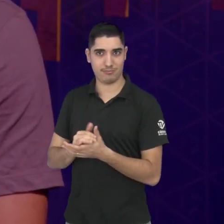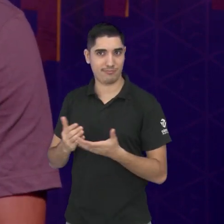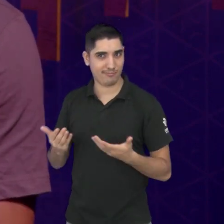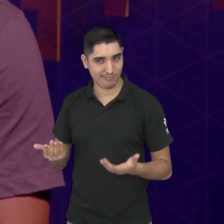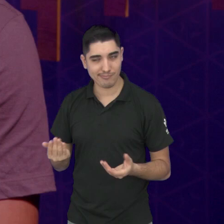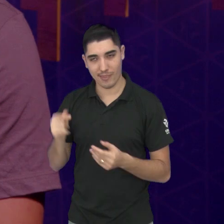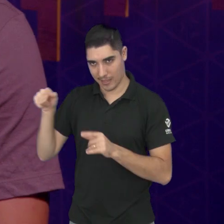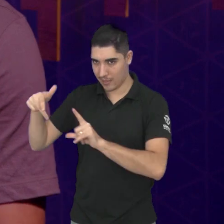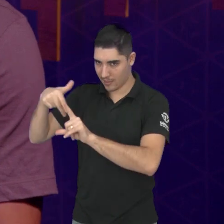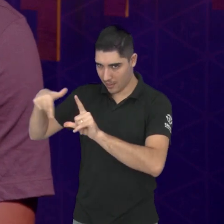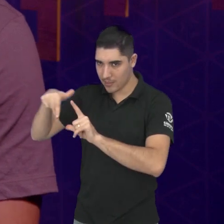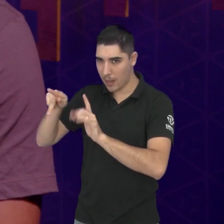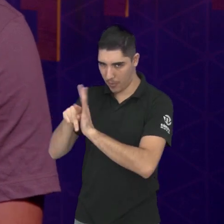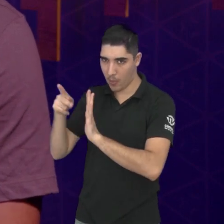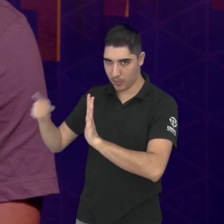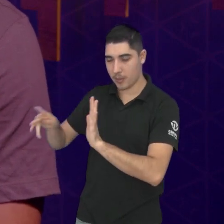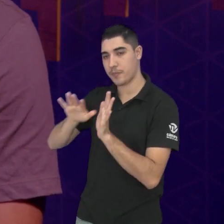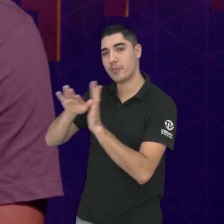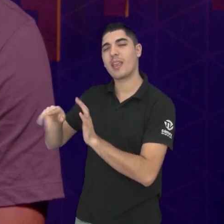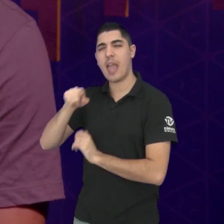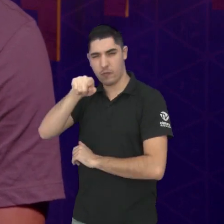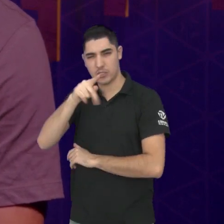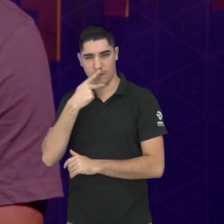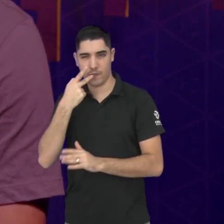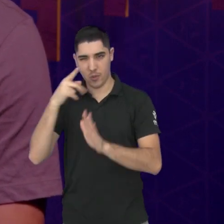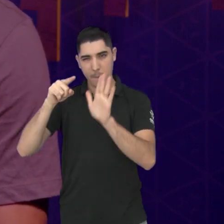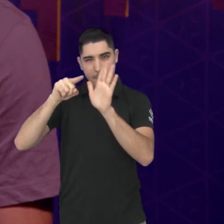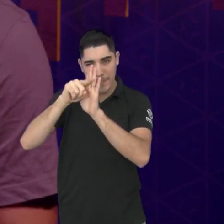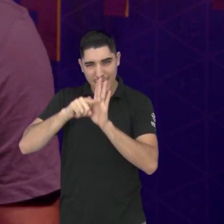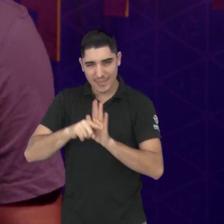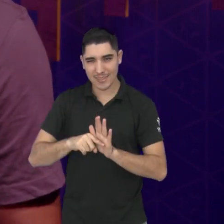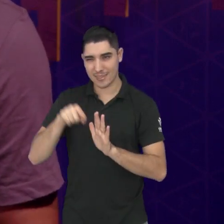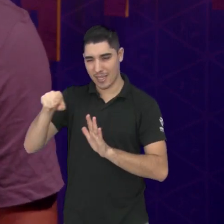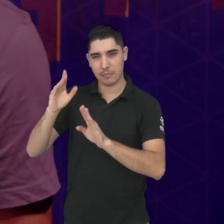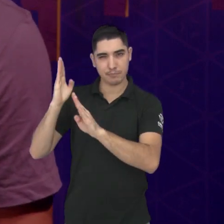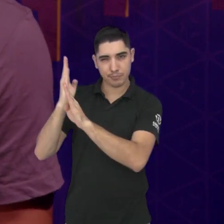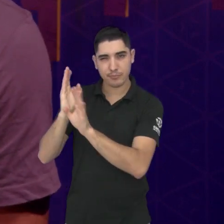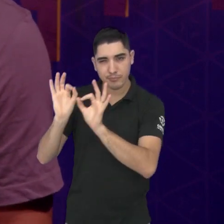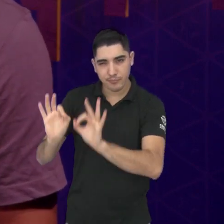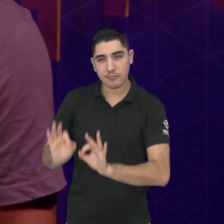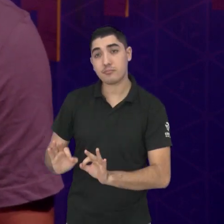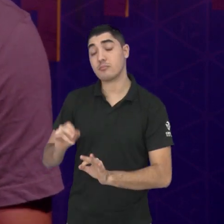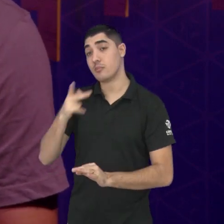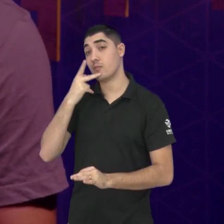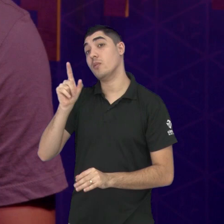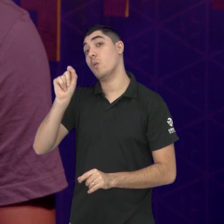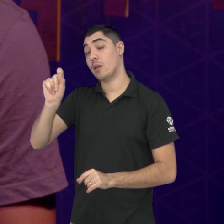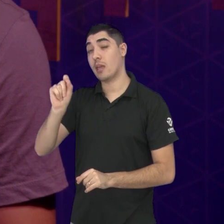né, é da Organização Internacional do Trabalho, eles falam que a exploração sexual